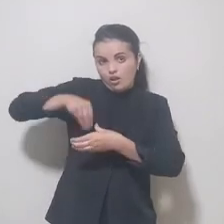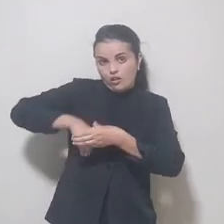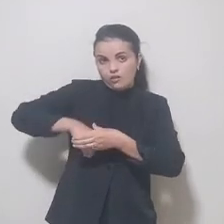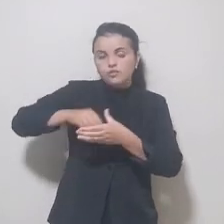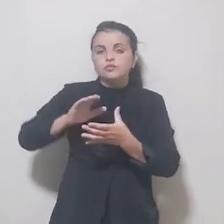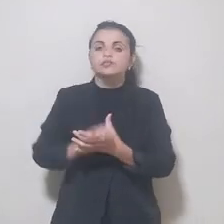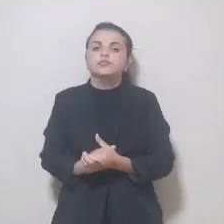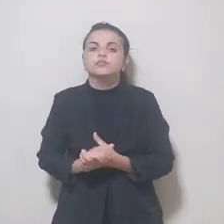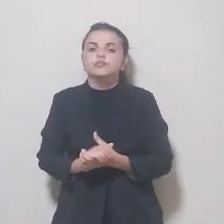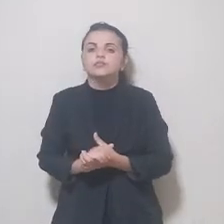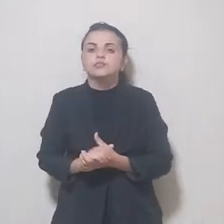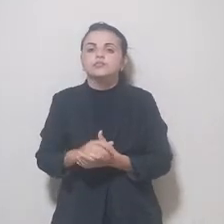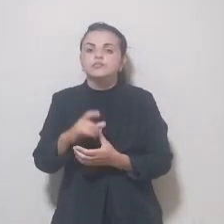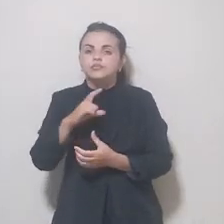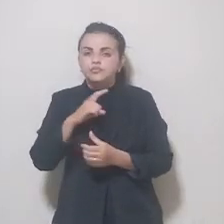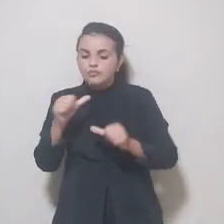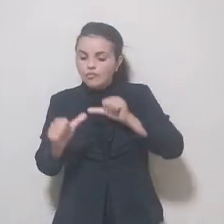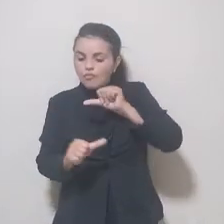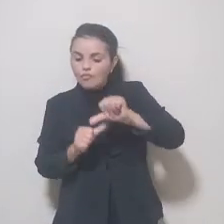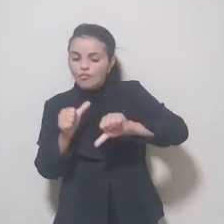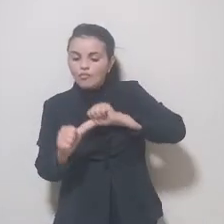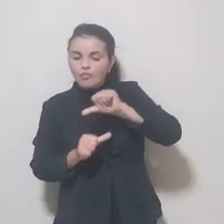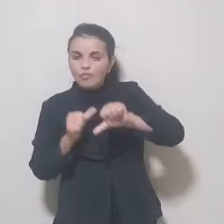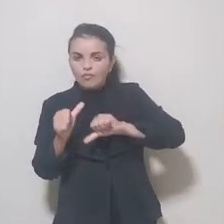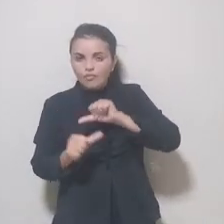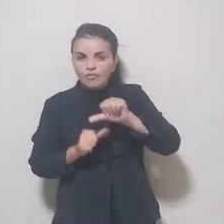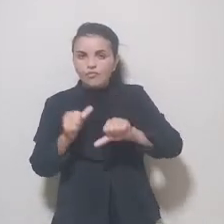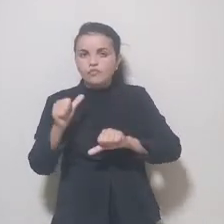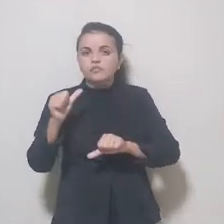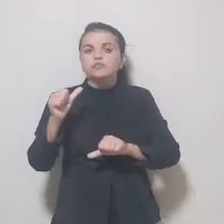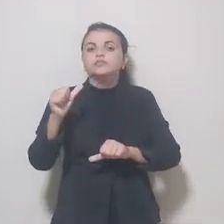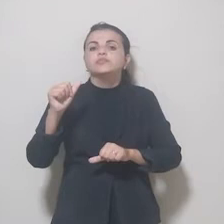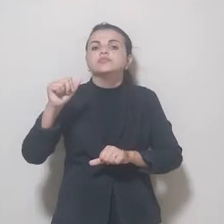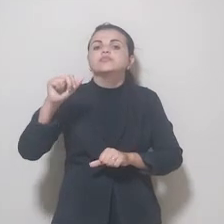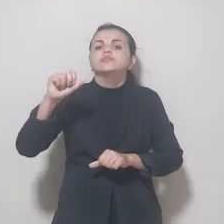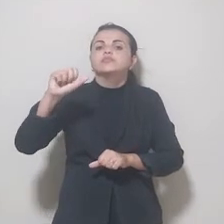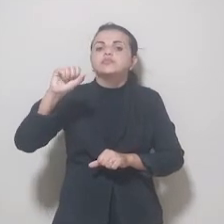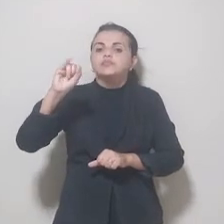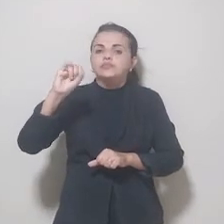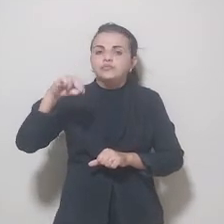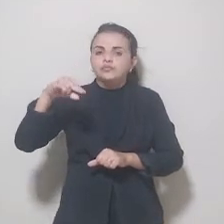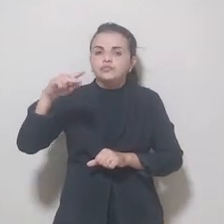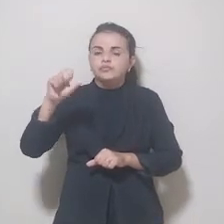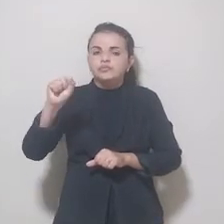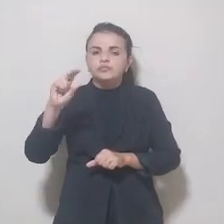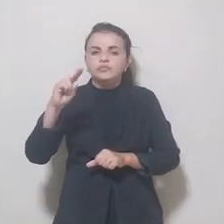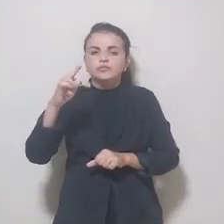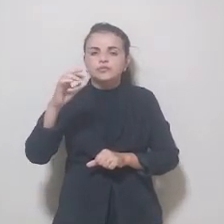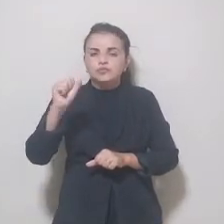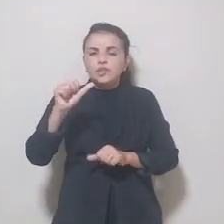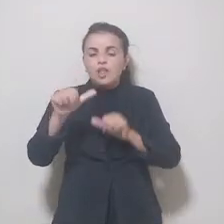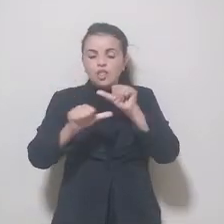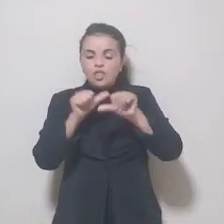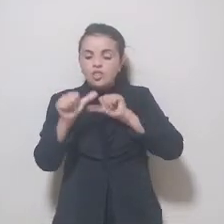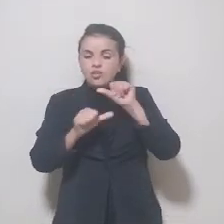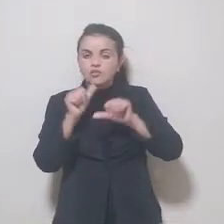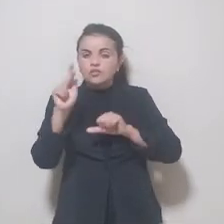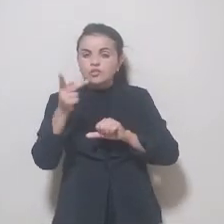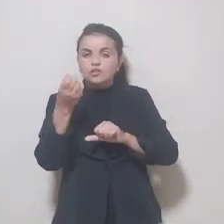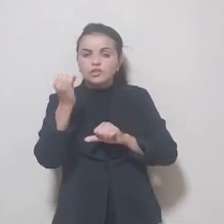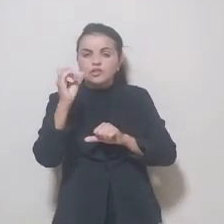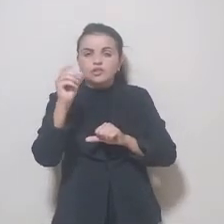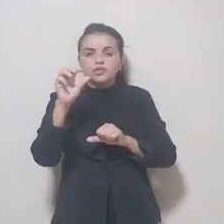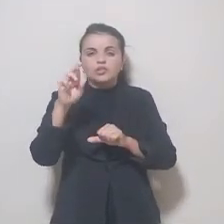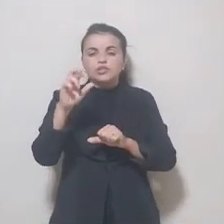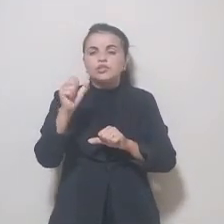glucagon. Ele faz o processo inverso da nossa insulina. Então o glucagon ele vai transformar aquele glicogênio de volta